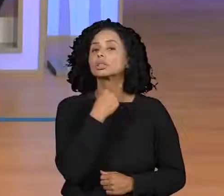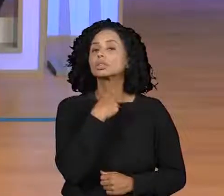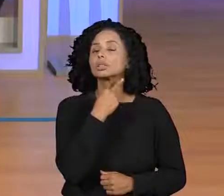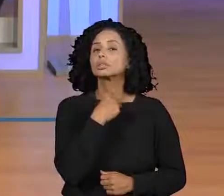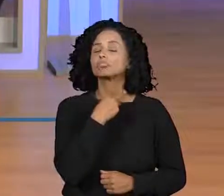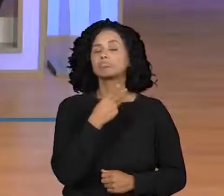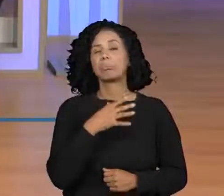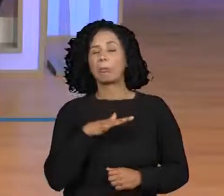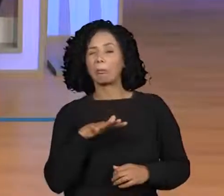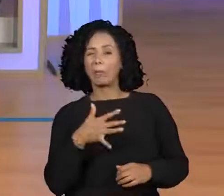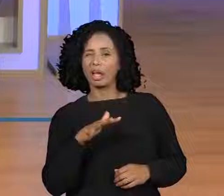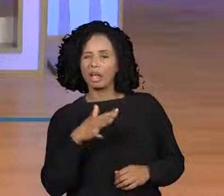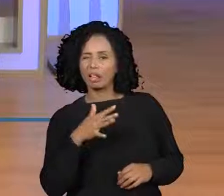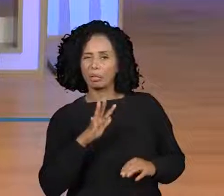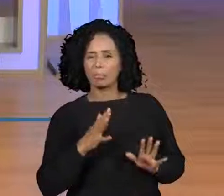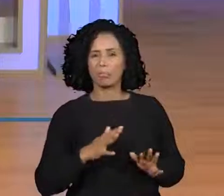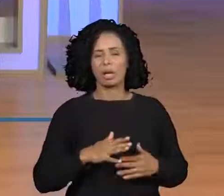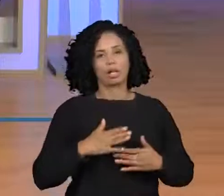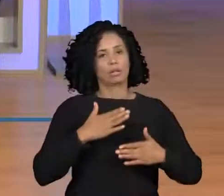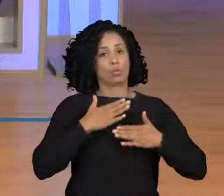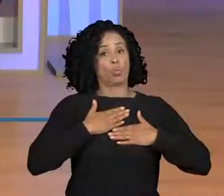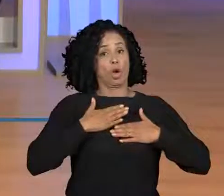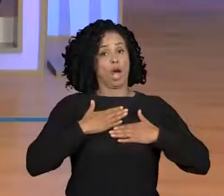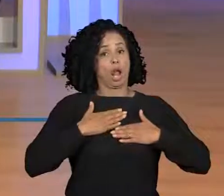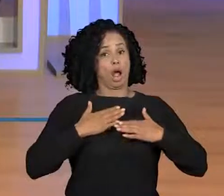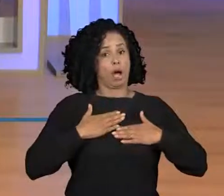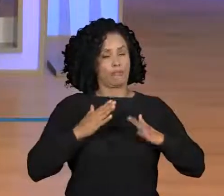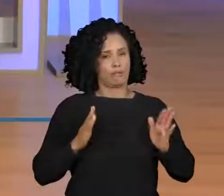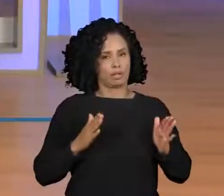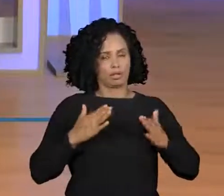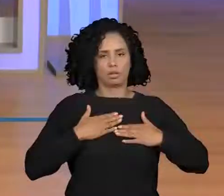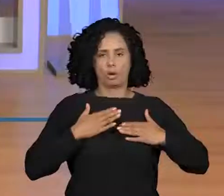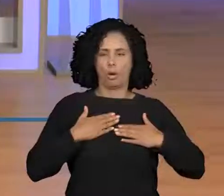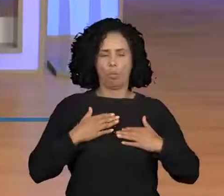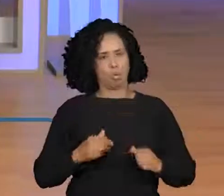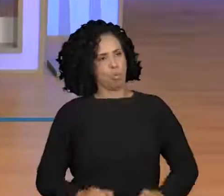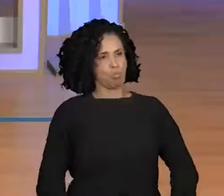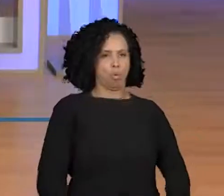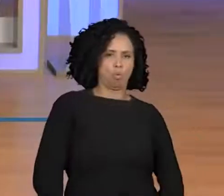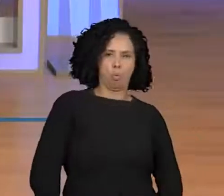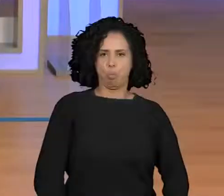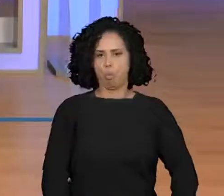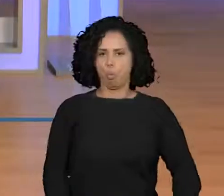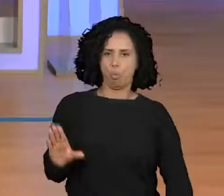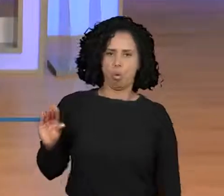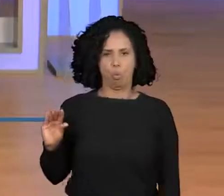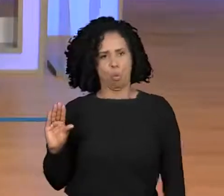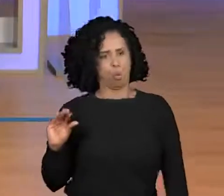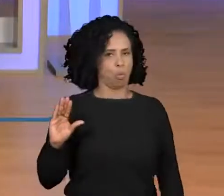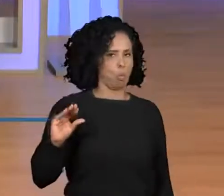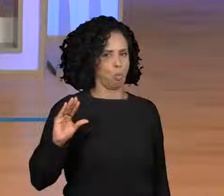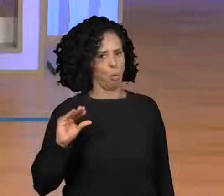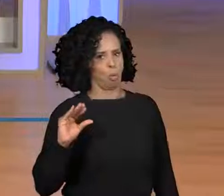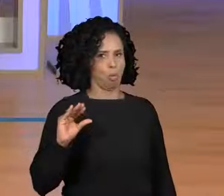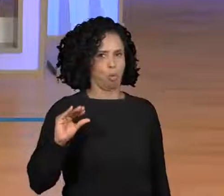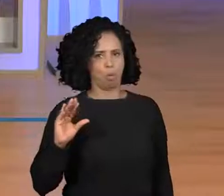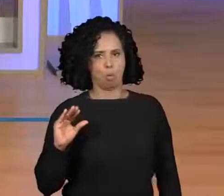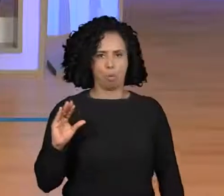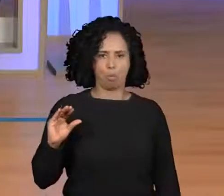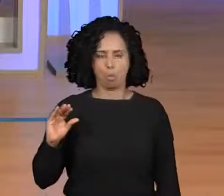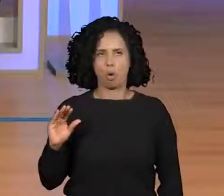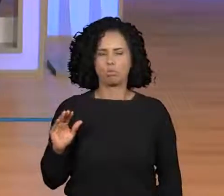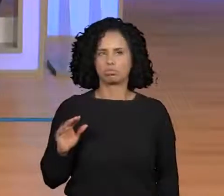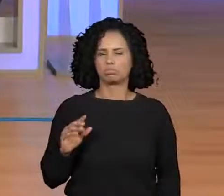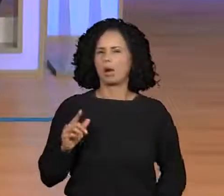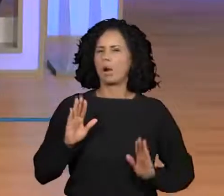ela é média comparado a um outro homem que tem a voz mais grave que a minha. Só que eu não tenho